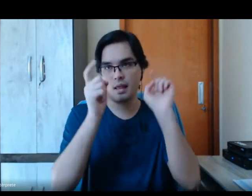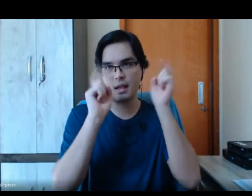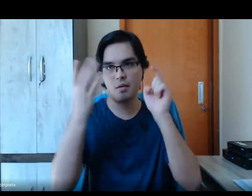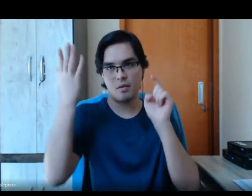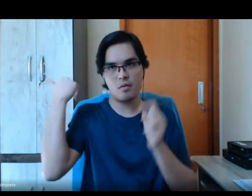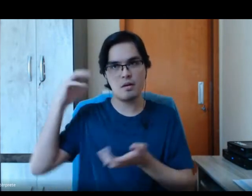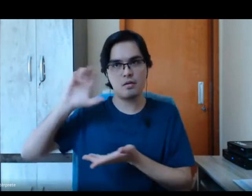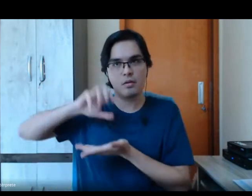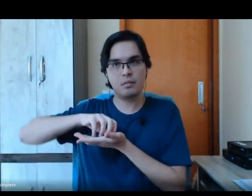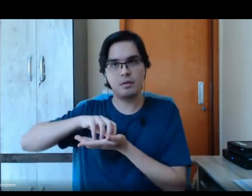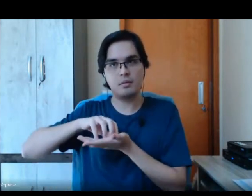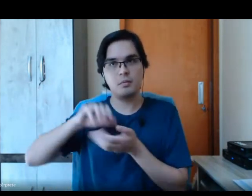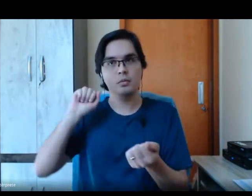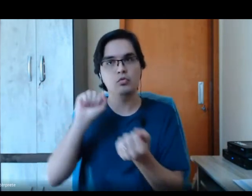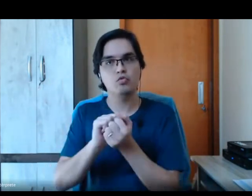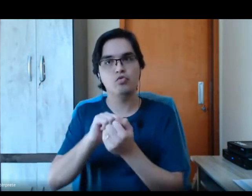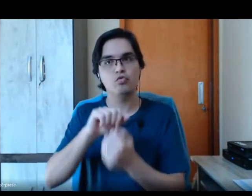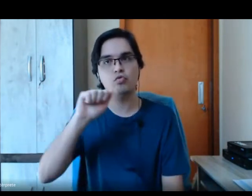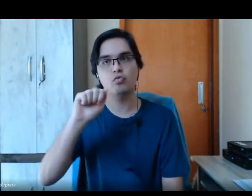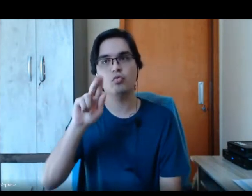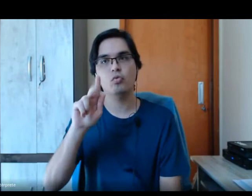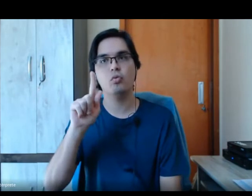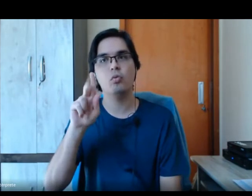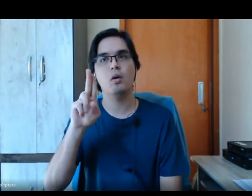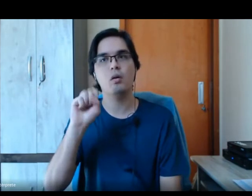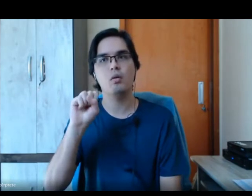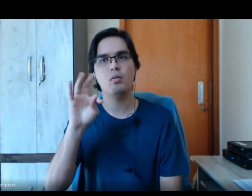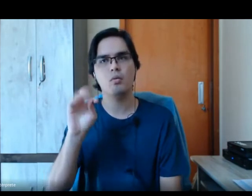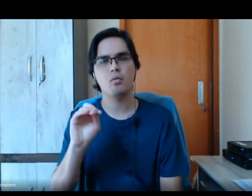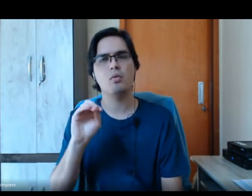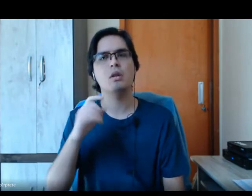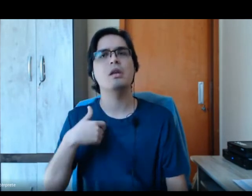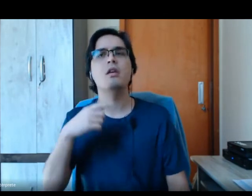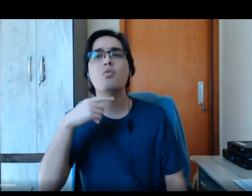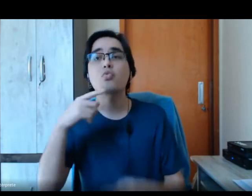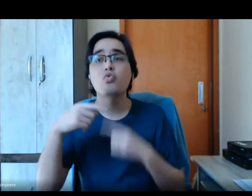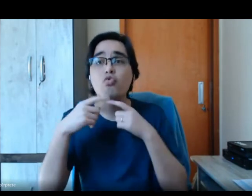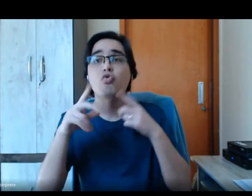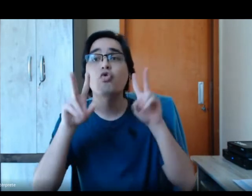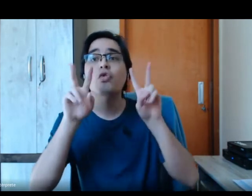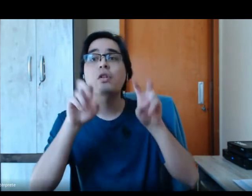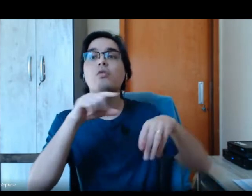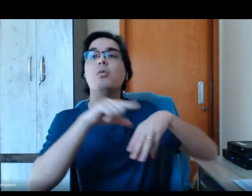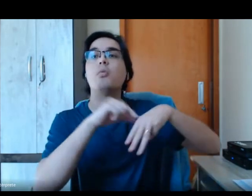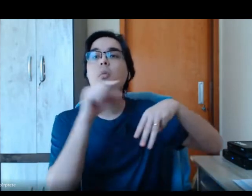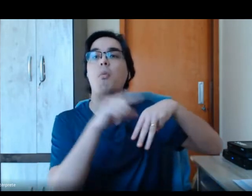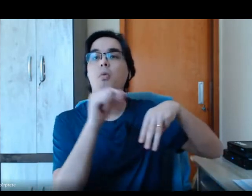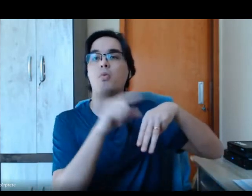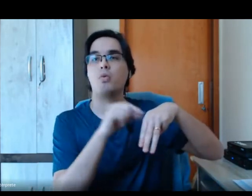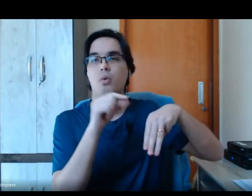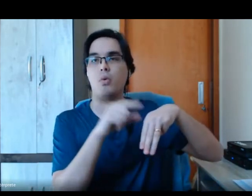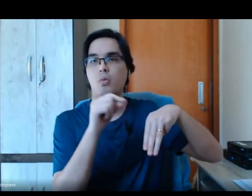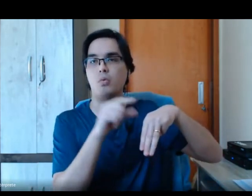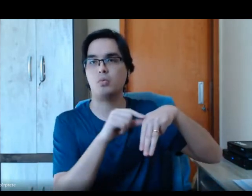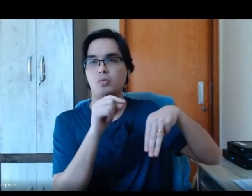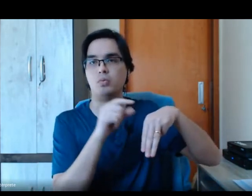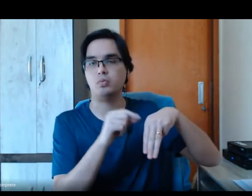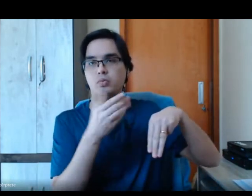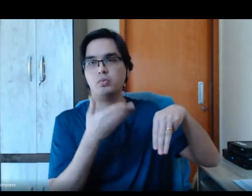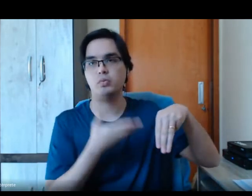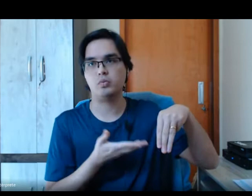Moodle novo? No Moodle novo, a gente vai trabalhar em cima daquela aula teste, depois eu vou conseguir importar meus dados para a minha nova